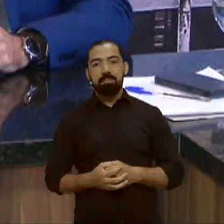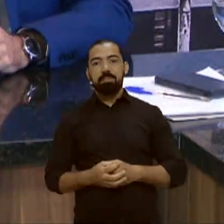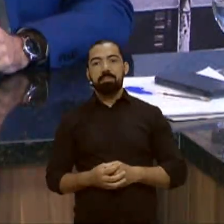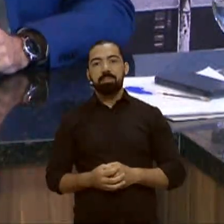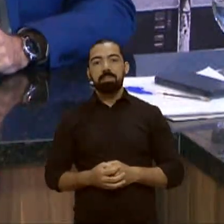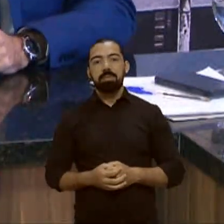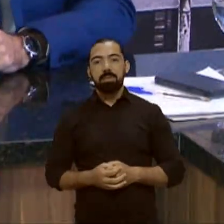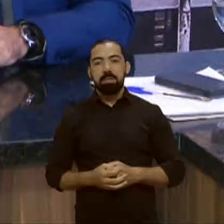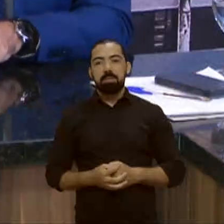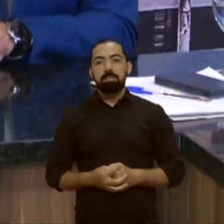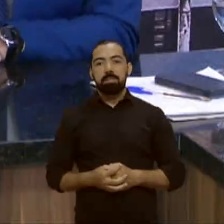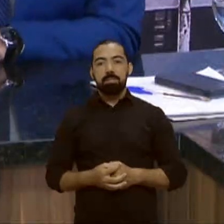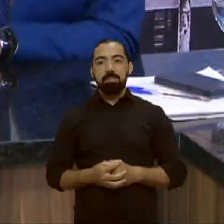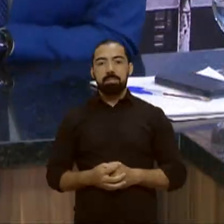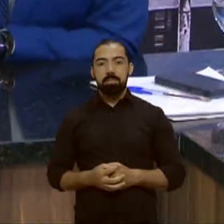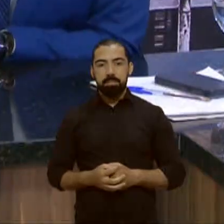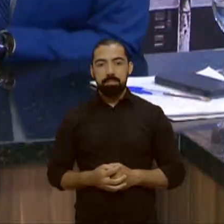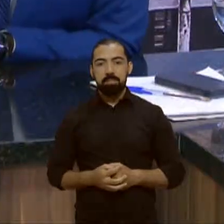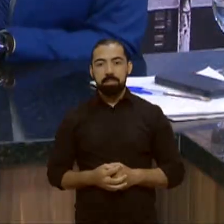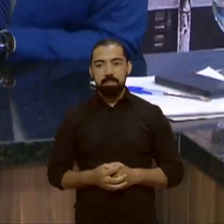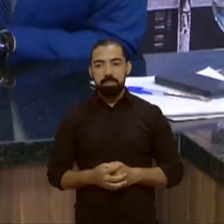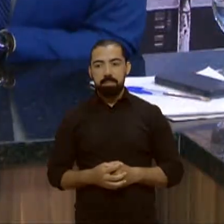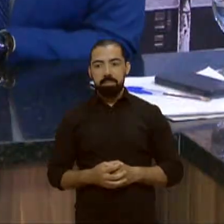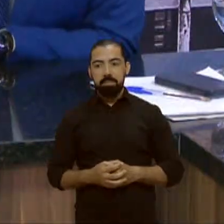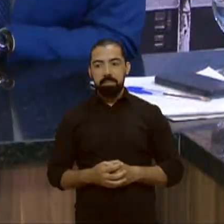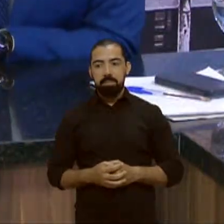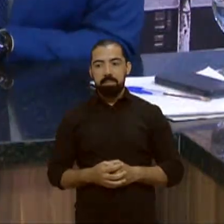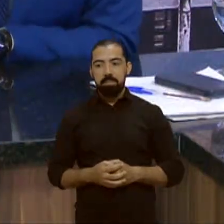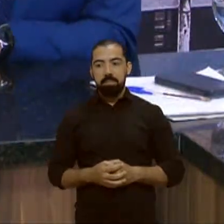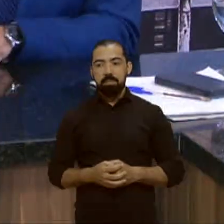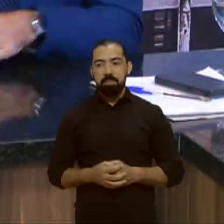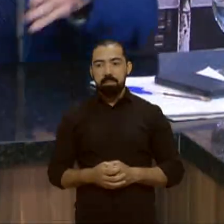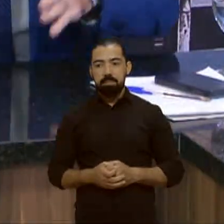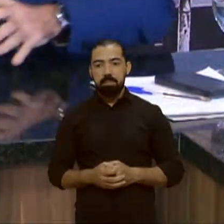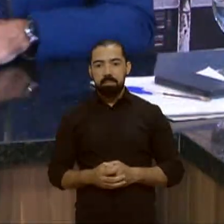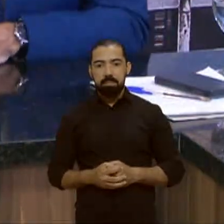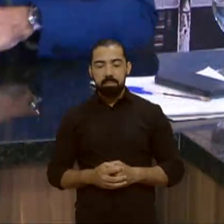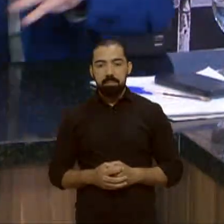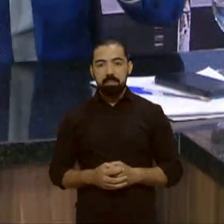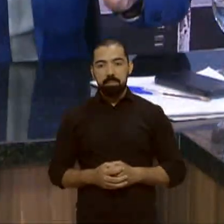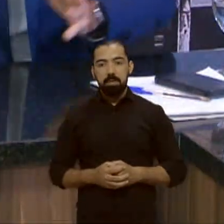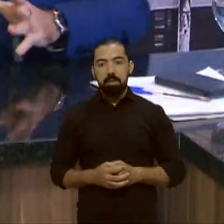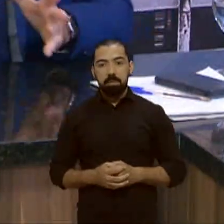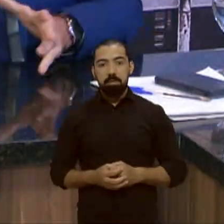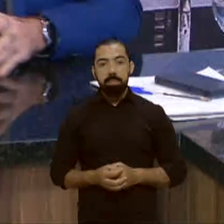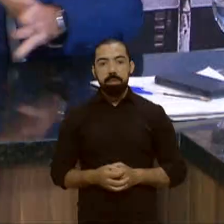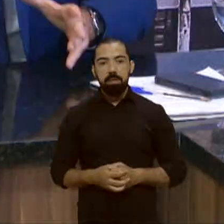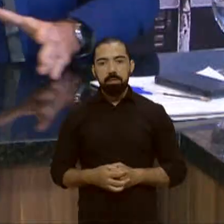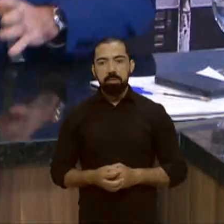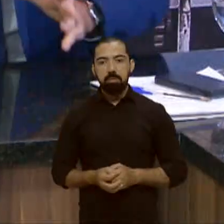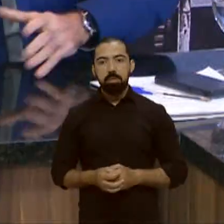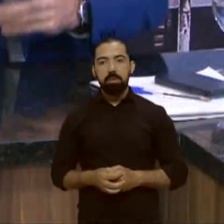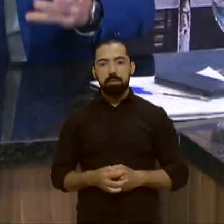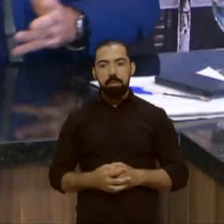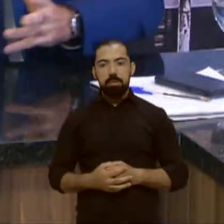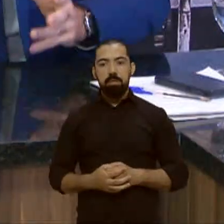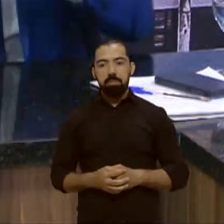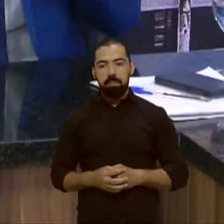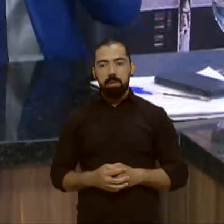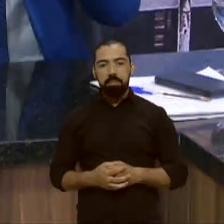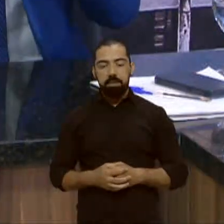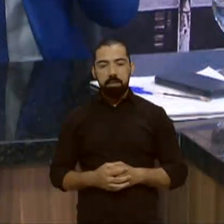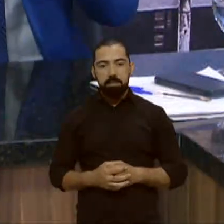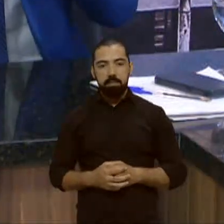estar com você. É claro que todos os demais, a doutora Enelândia, no Procon Fortaleza, enfim, a doutora Rebeca, não quero citar a todos